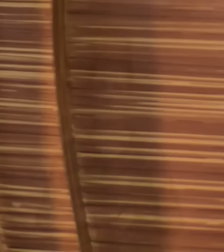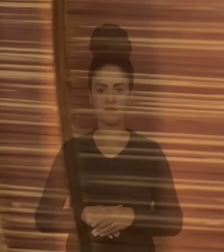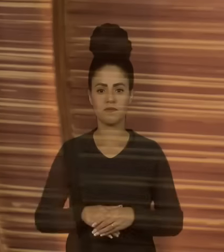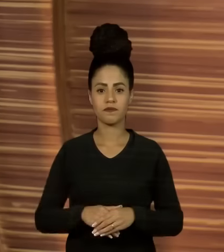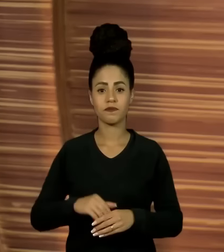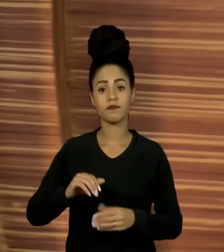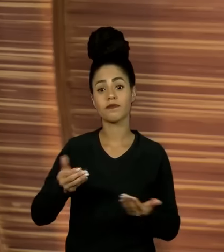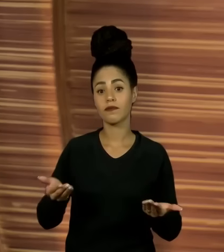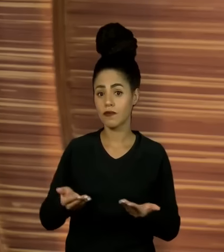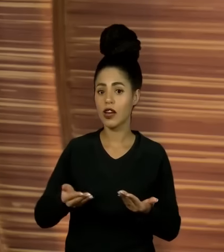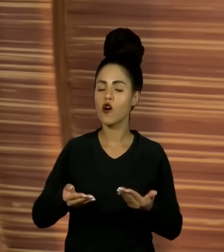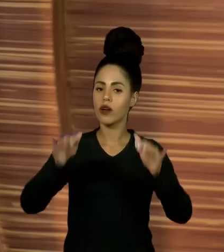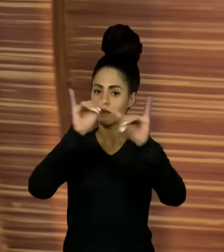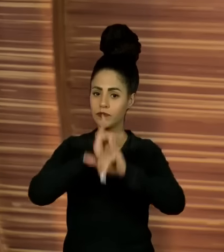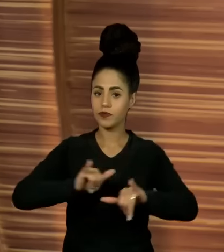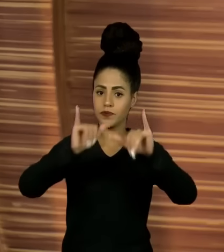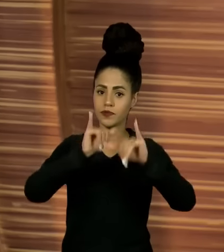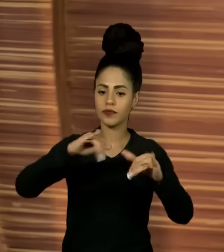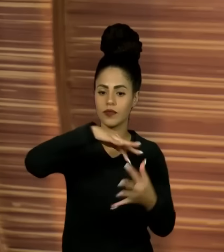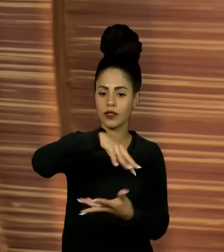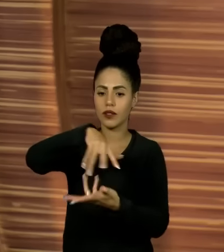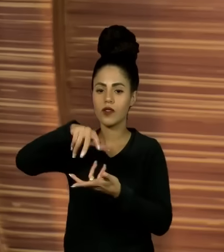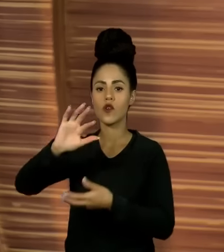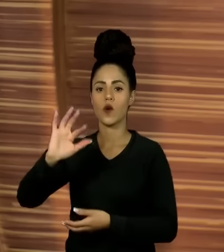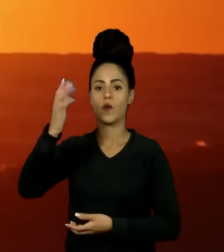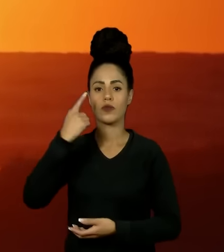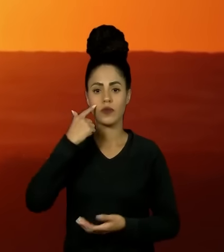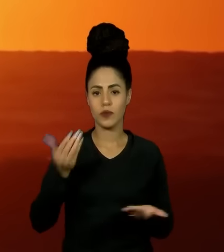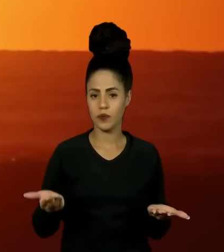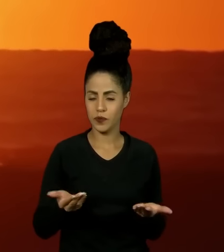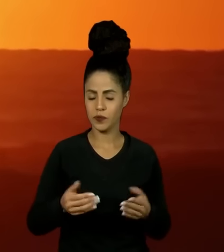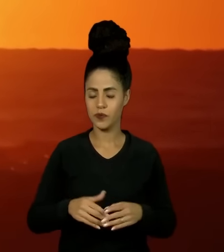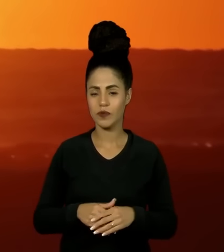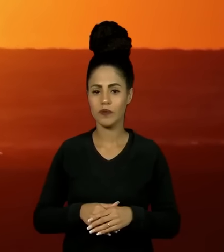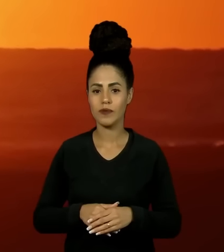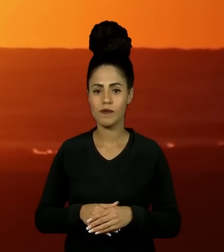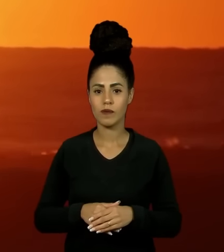Veja agora as notícias da área socioambiental em destaque.